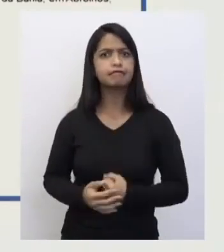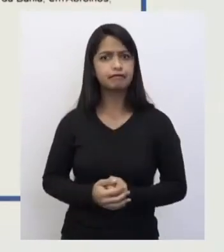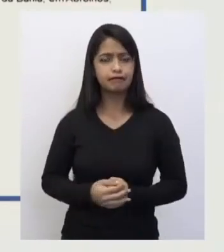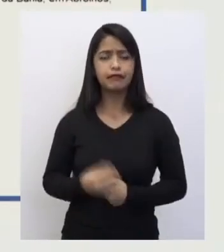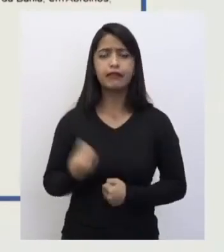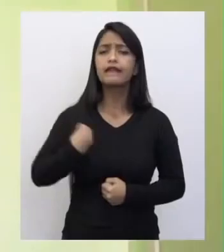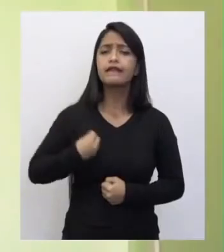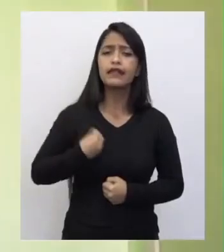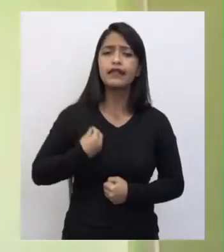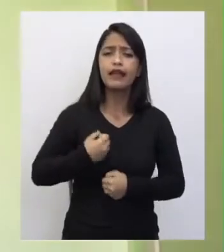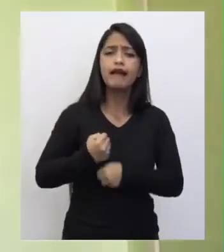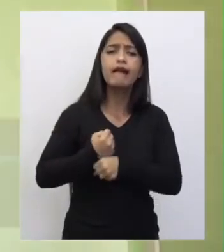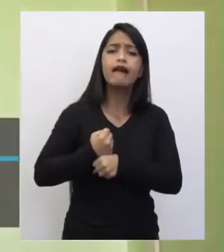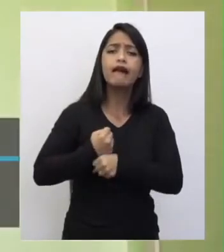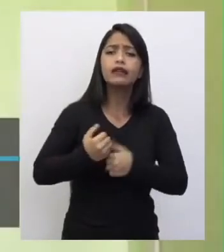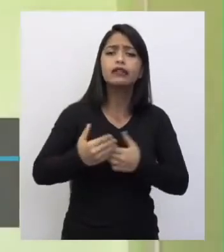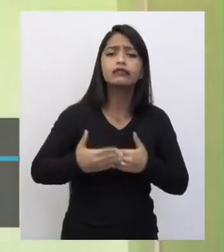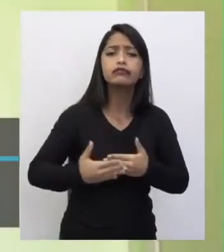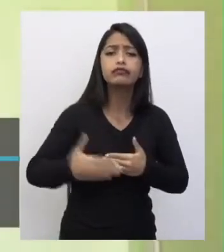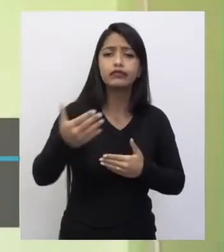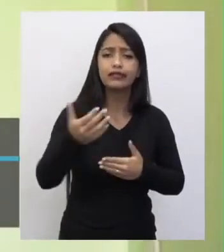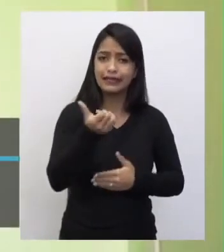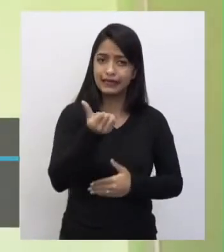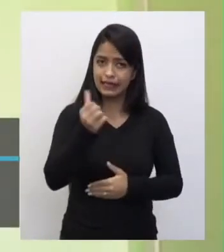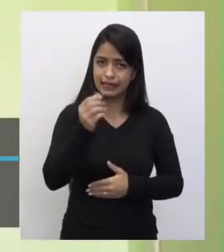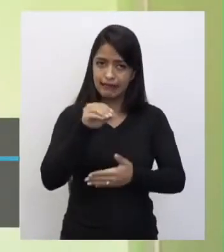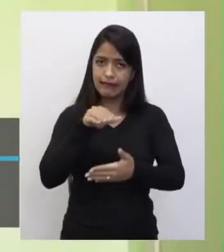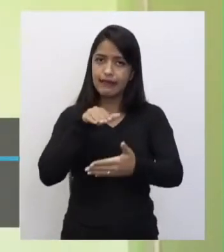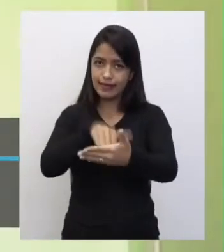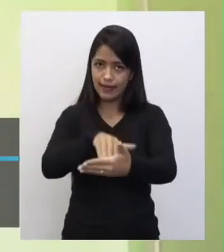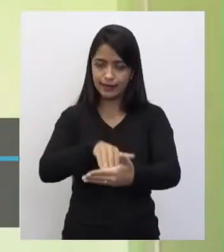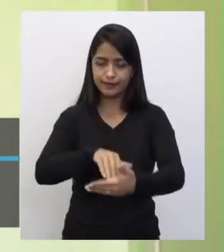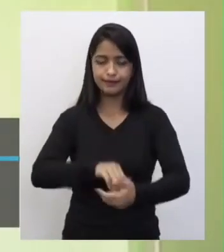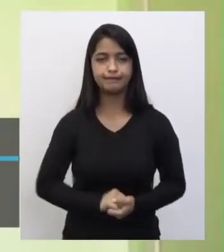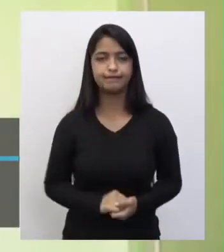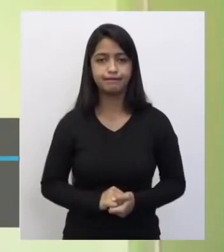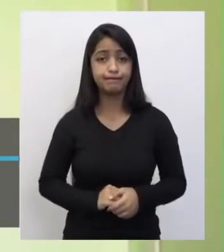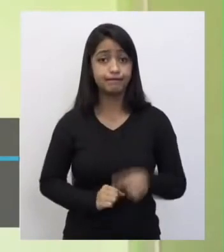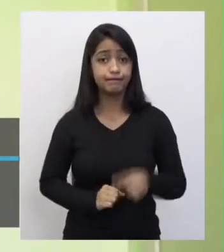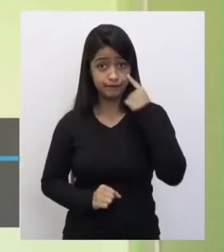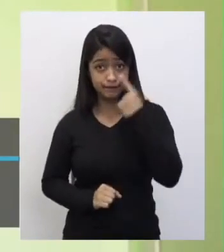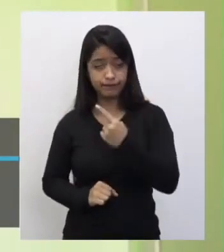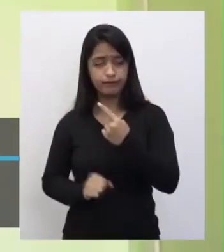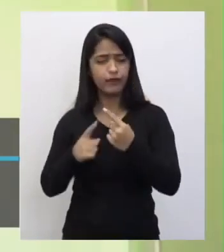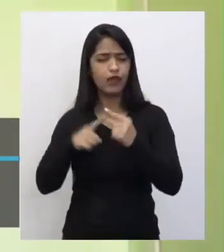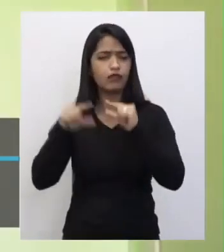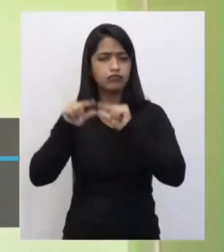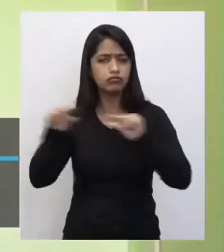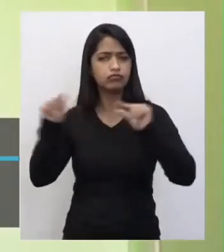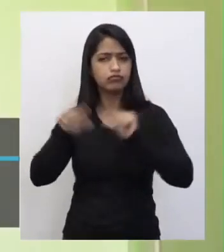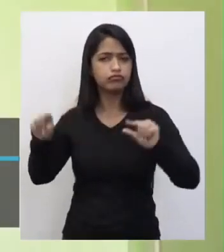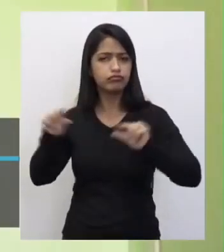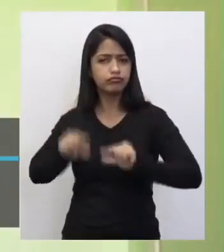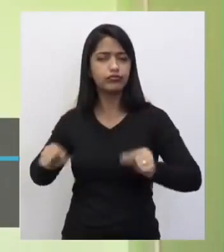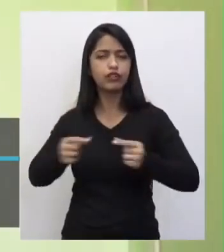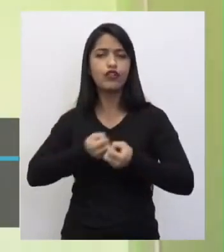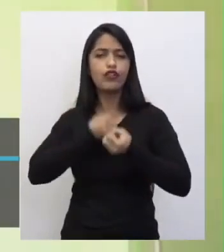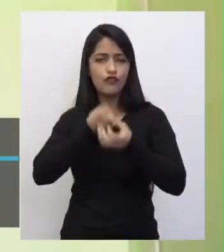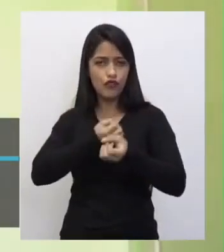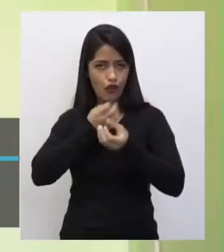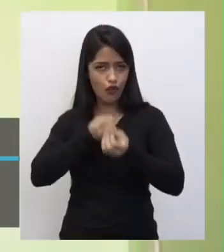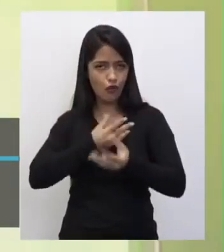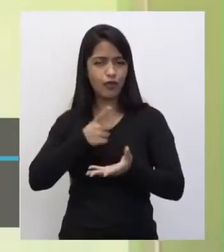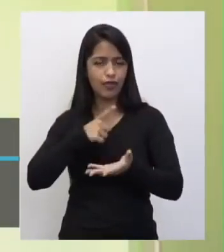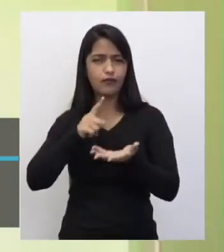60 anos. Então, pessoal, aí nós vimos várias informações sobre a baleia jubarte, mas elas não